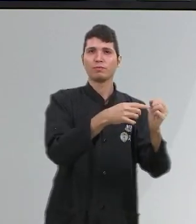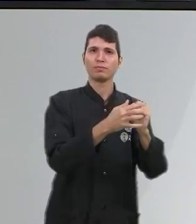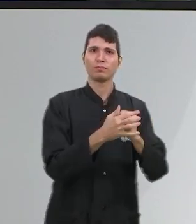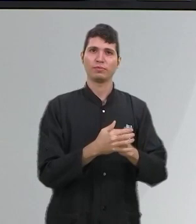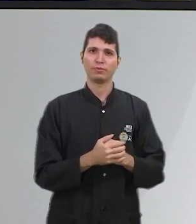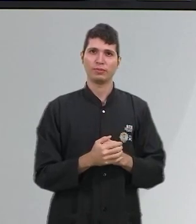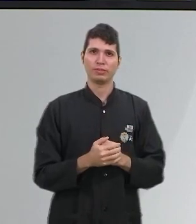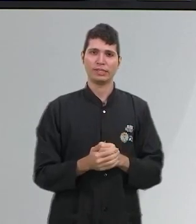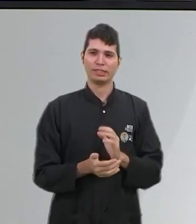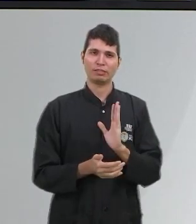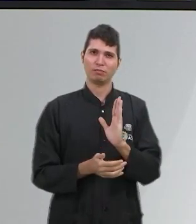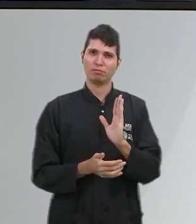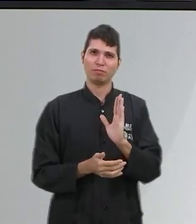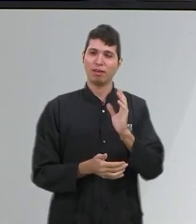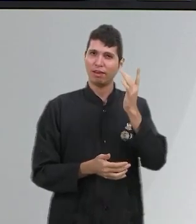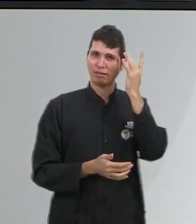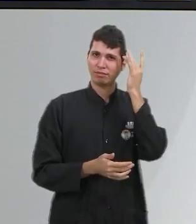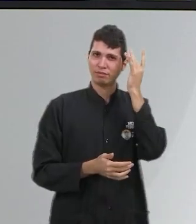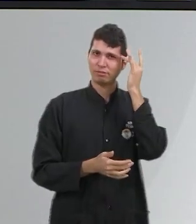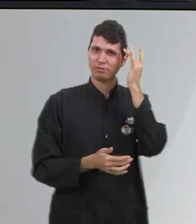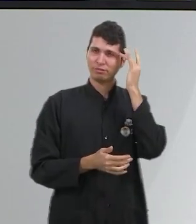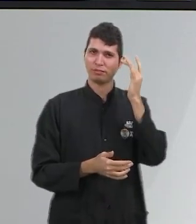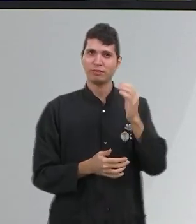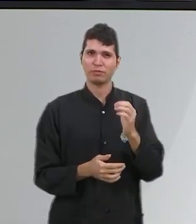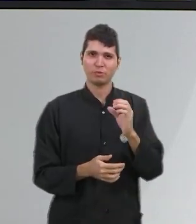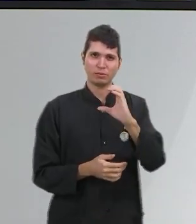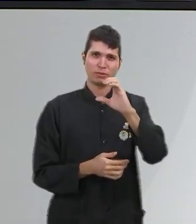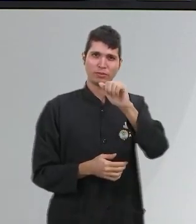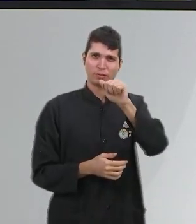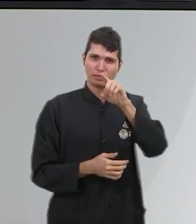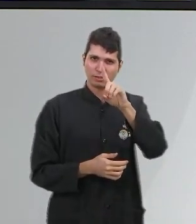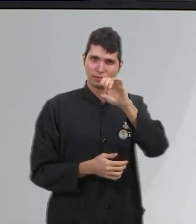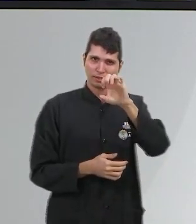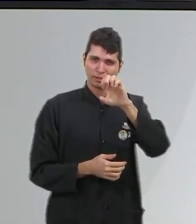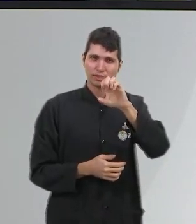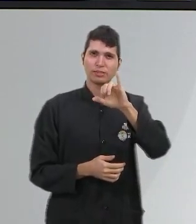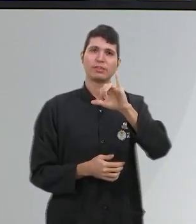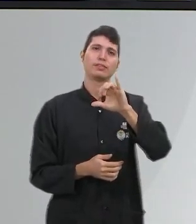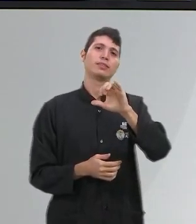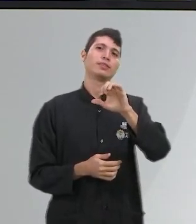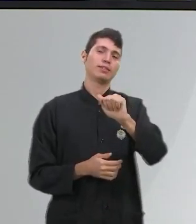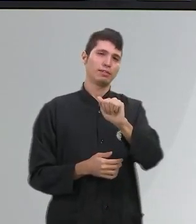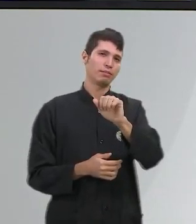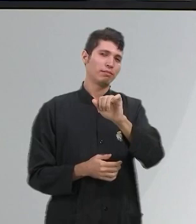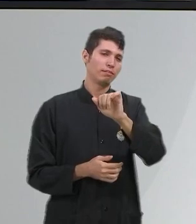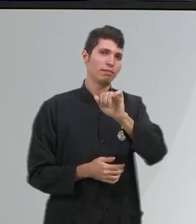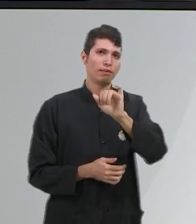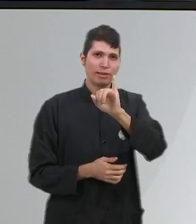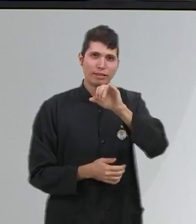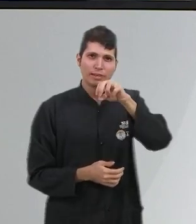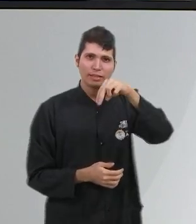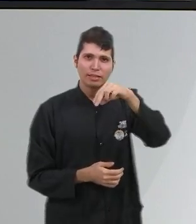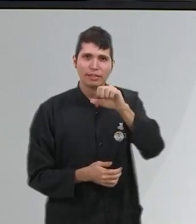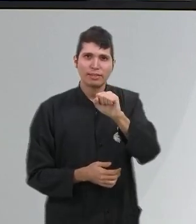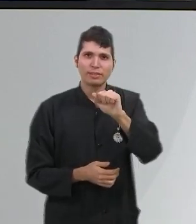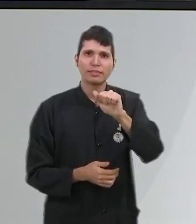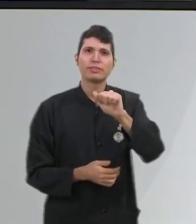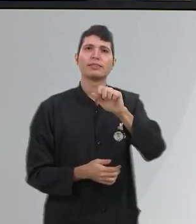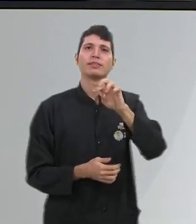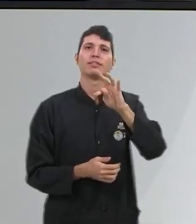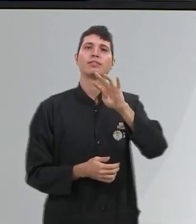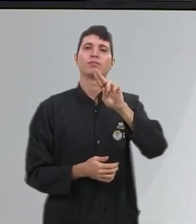ali aconteceu uma cadeia, uma cadeia insaturada. Porém, ele não se atentou